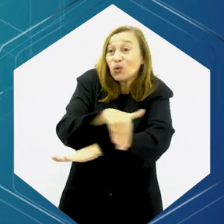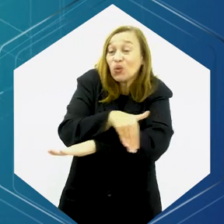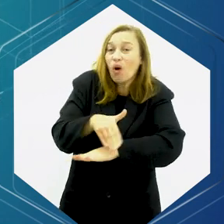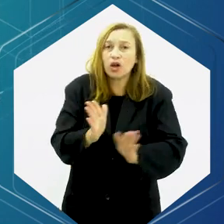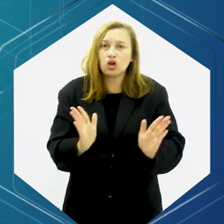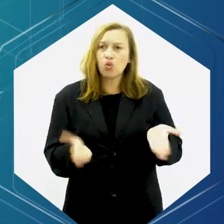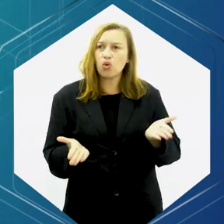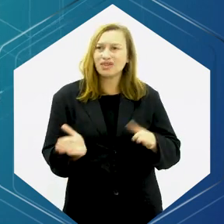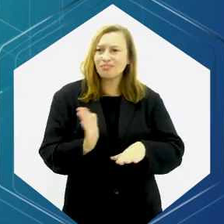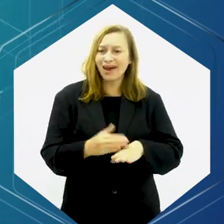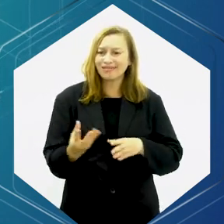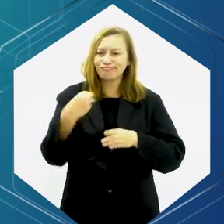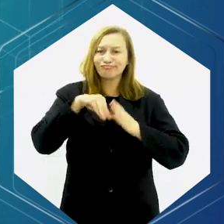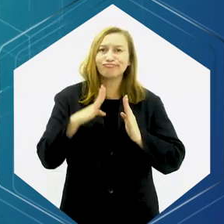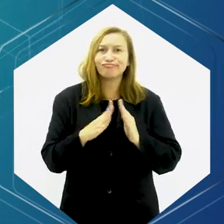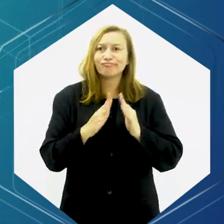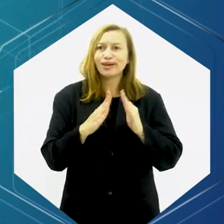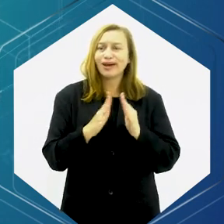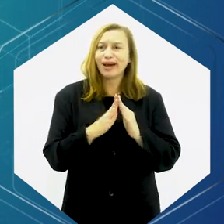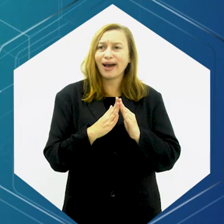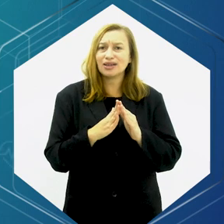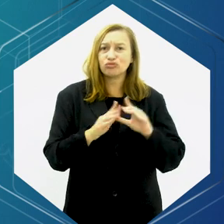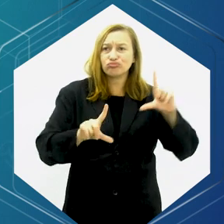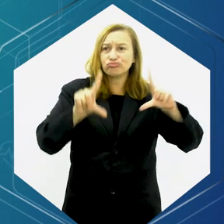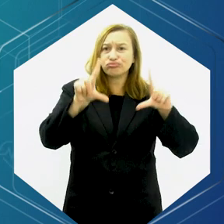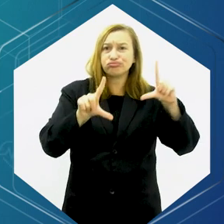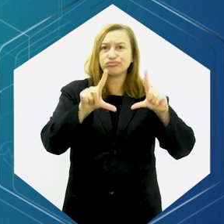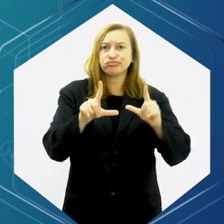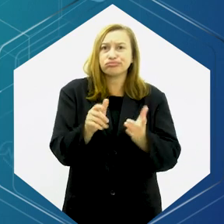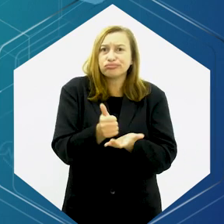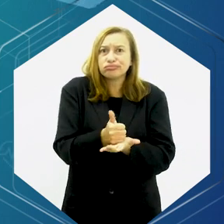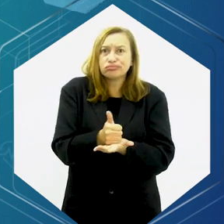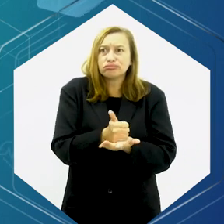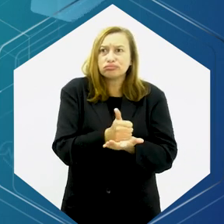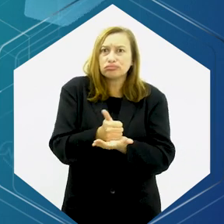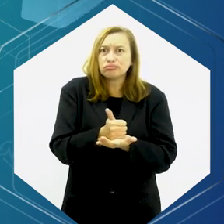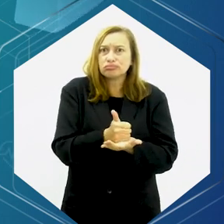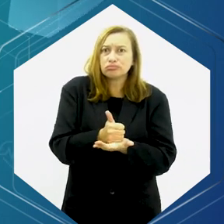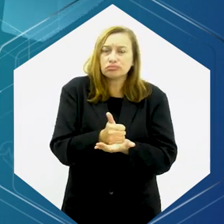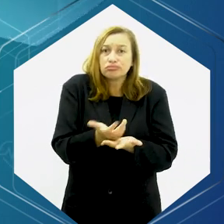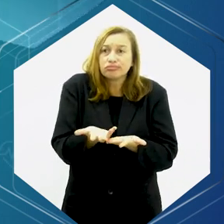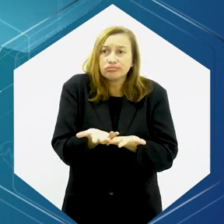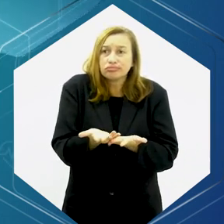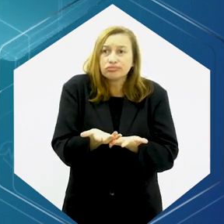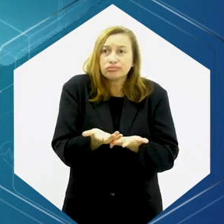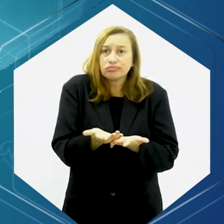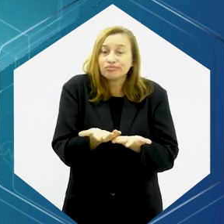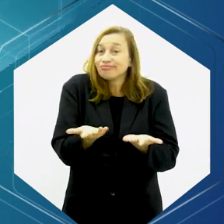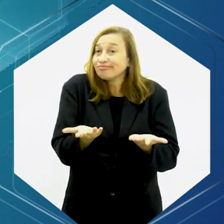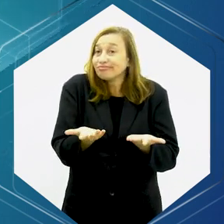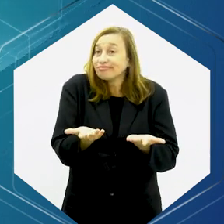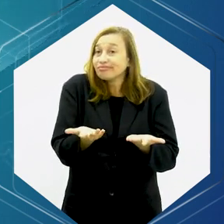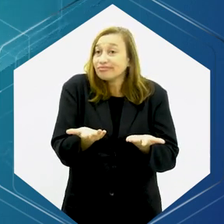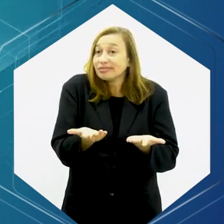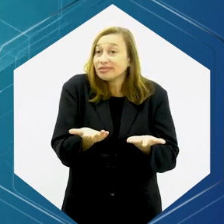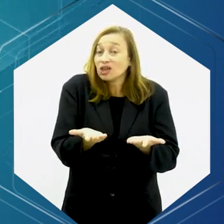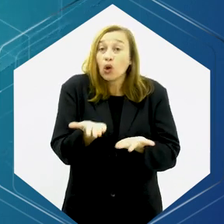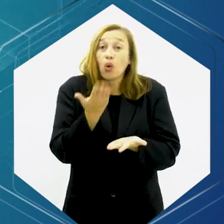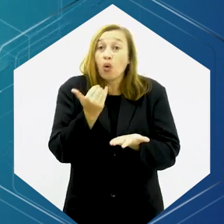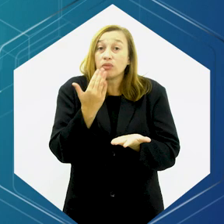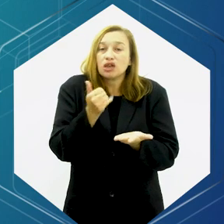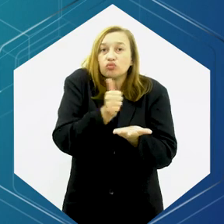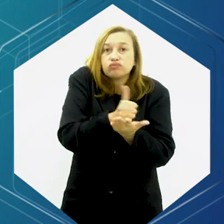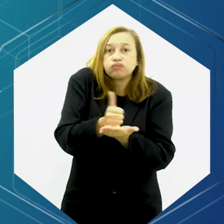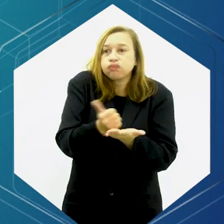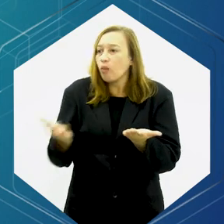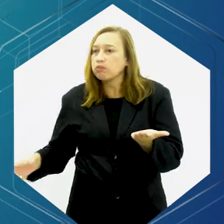em brincadeiras né E hoje ela elas passam estão passando cada vez mais tempo em frente à telas a videogames